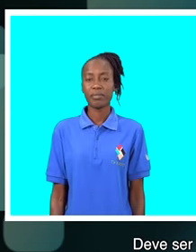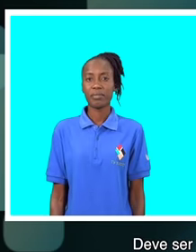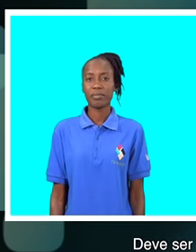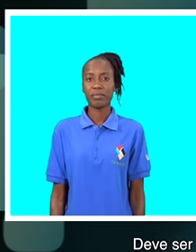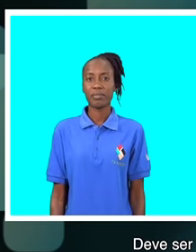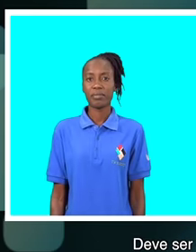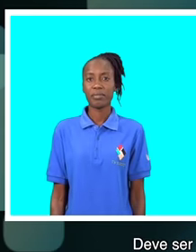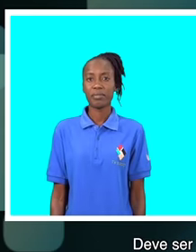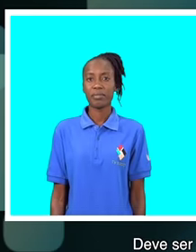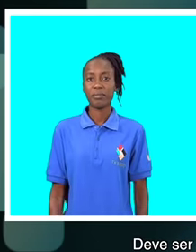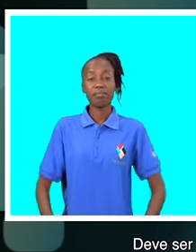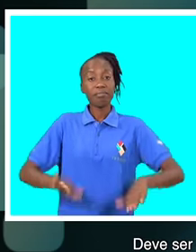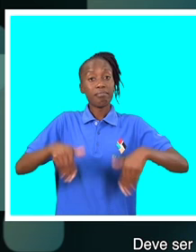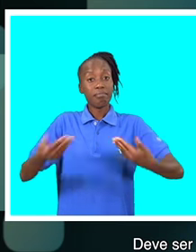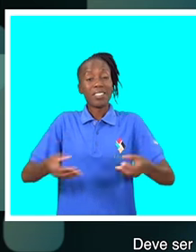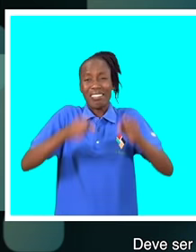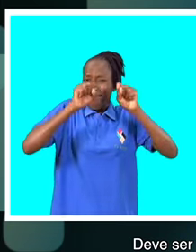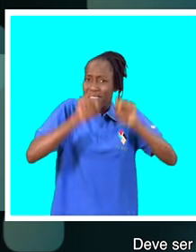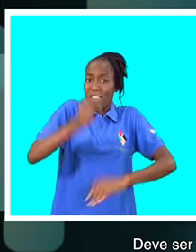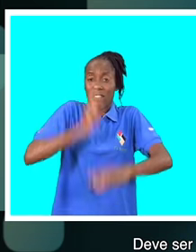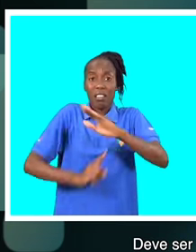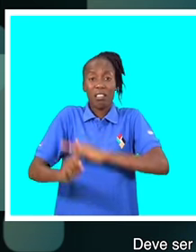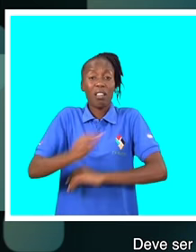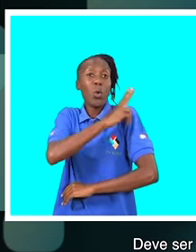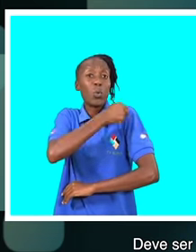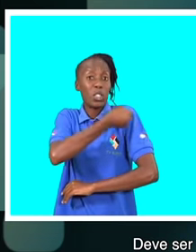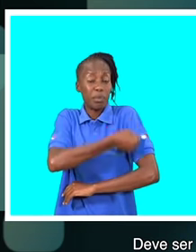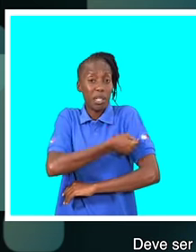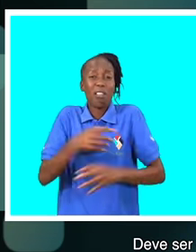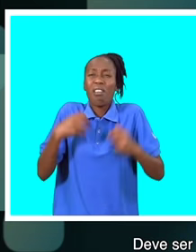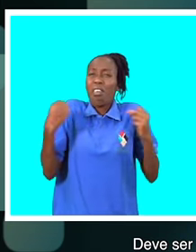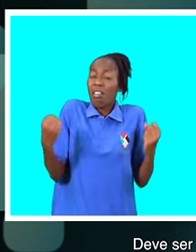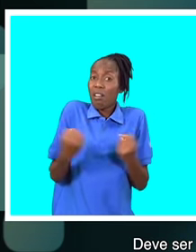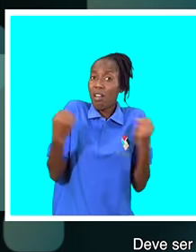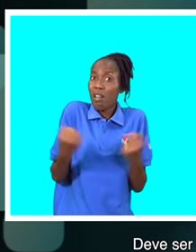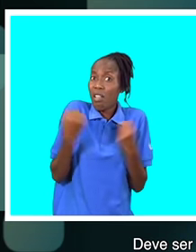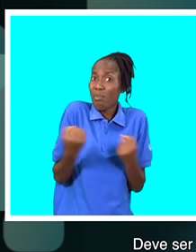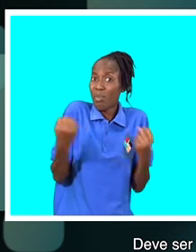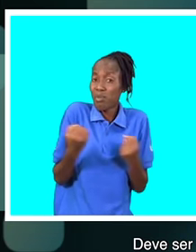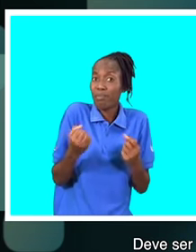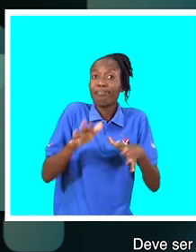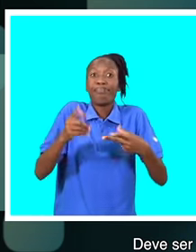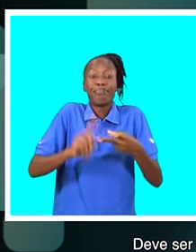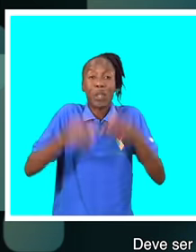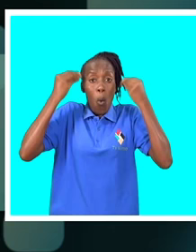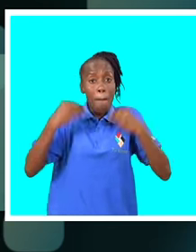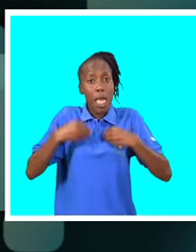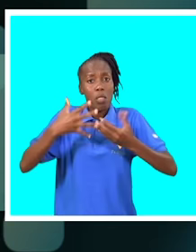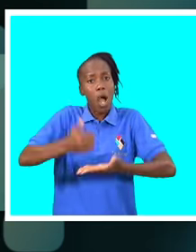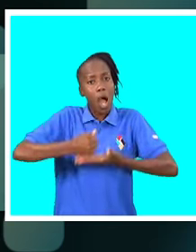Deve ser encaminhada de imediato aos serviços de saúde, para assistência médica,